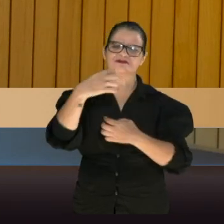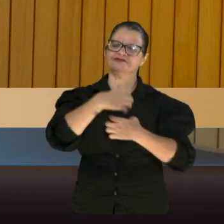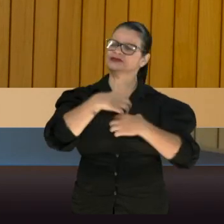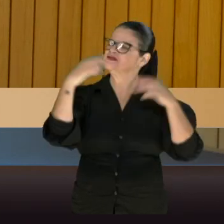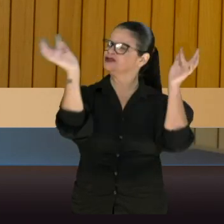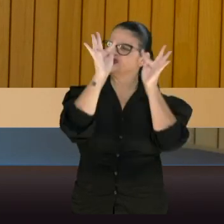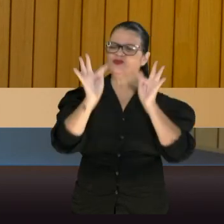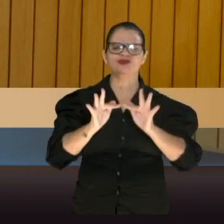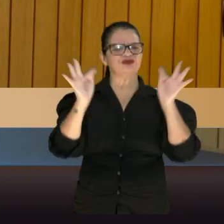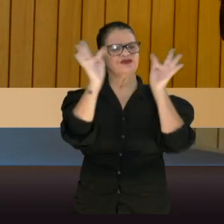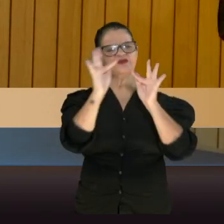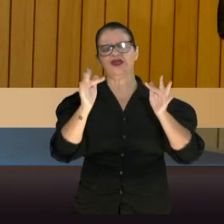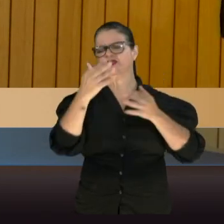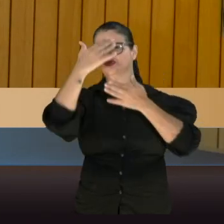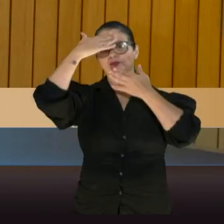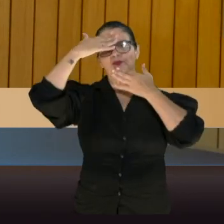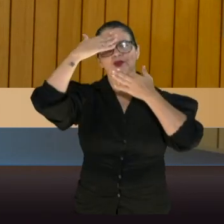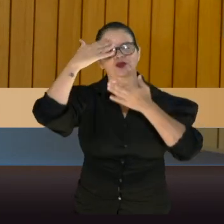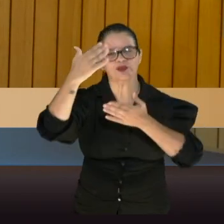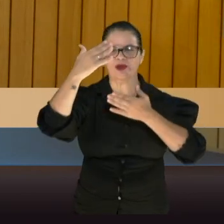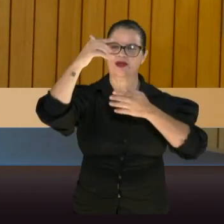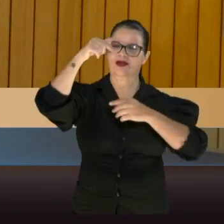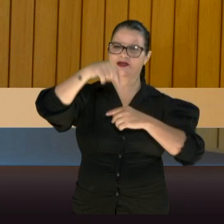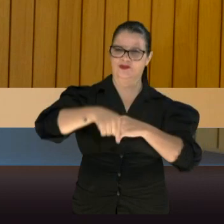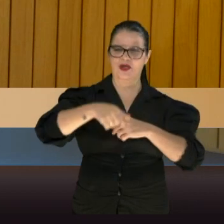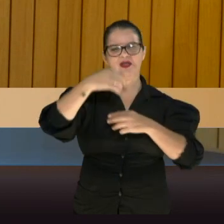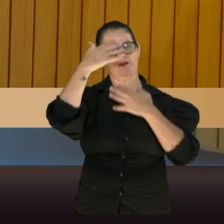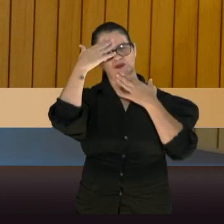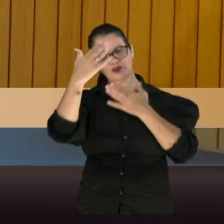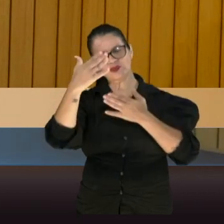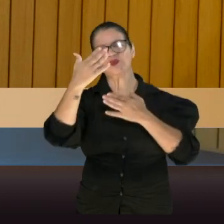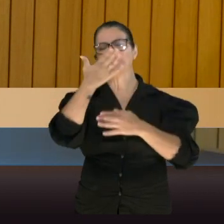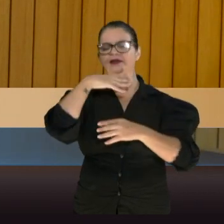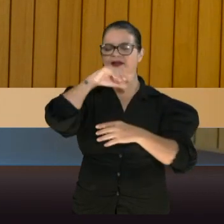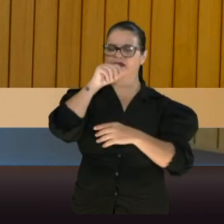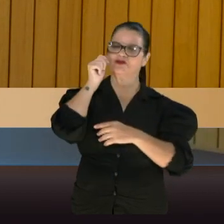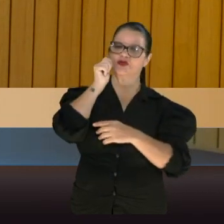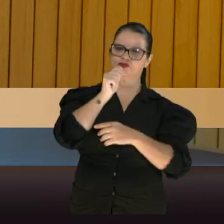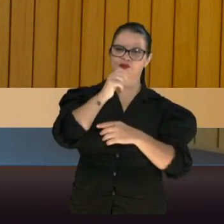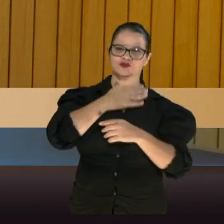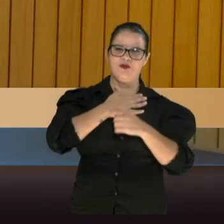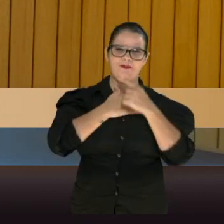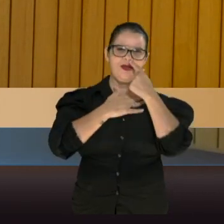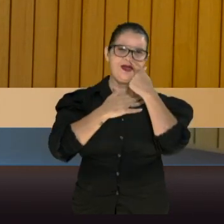feliz, muito grato a esta casa, muito grato aos meus pares por ter